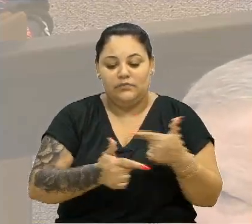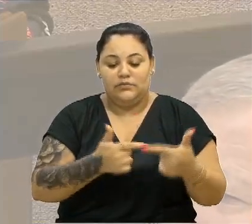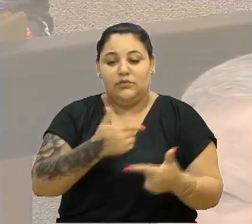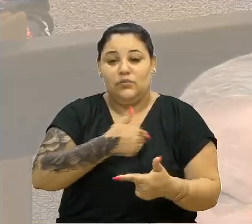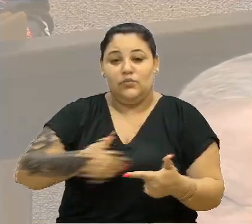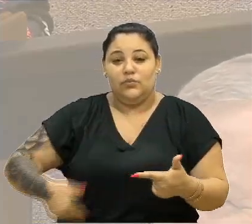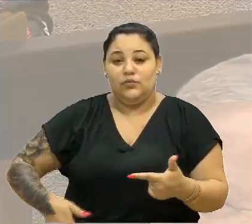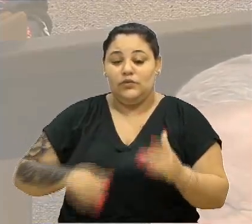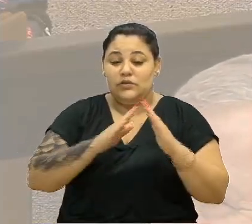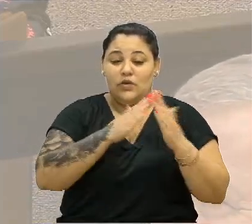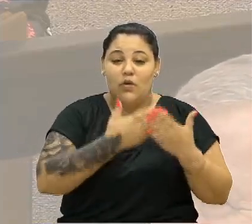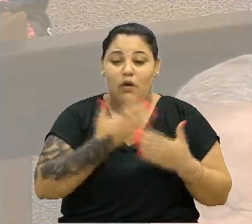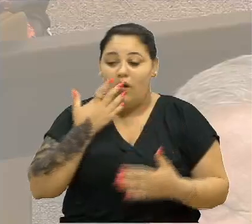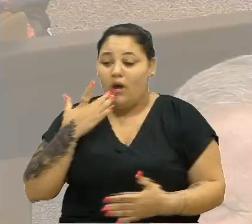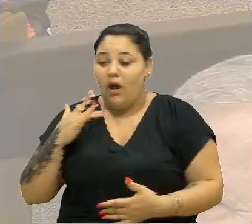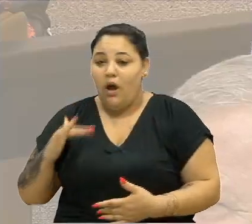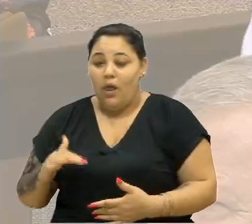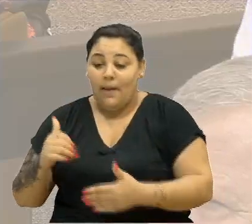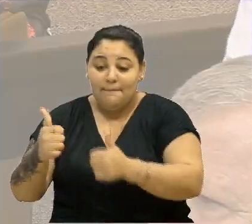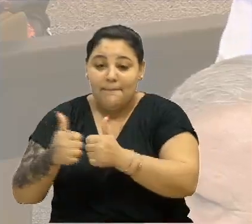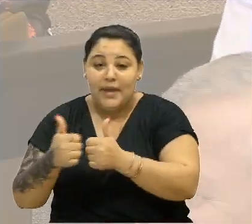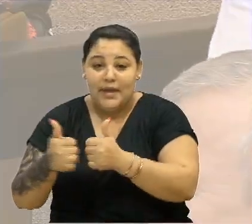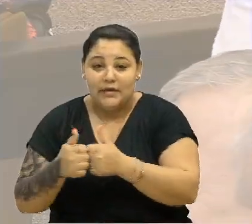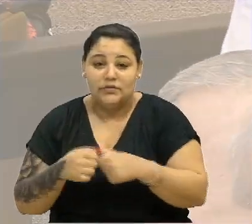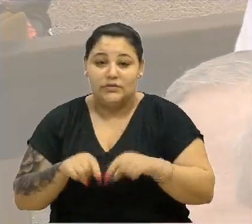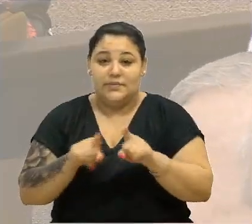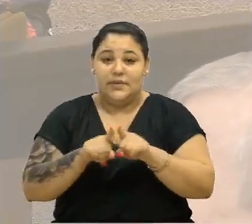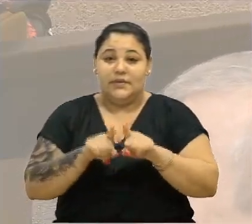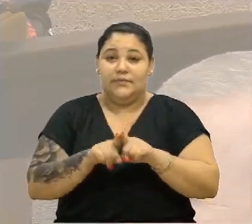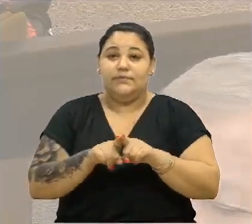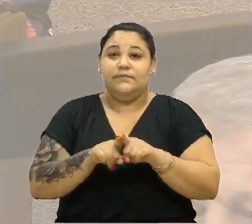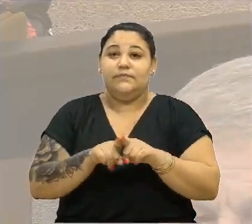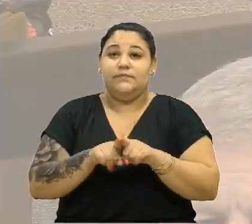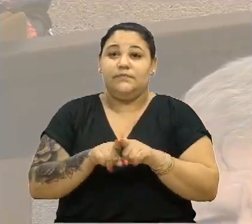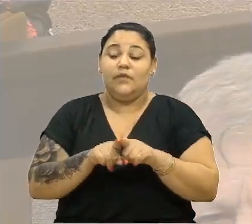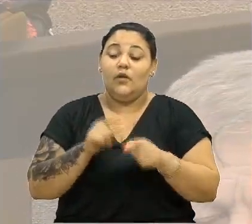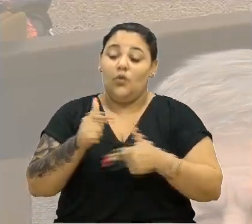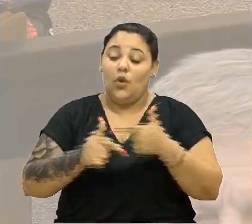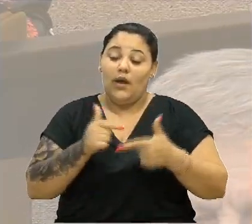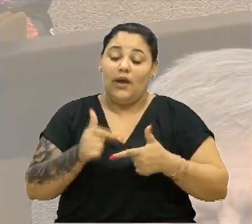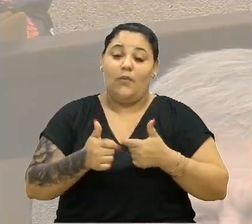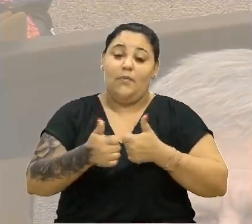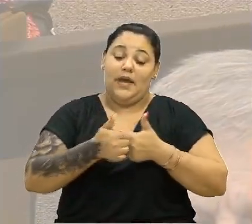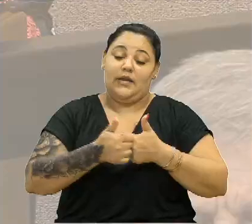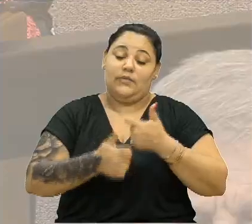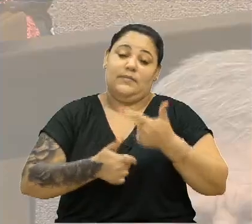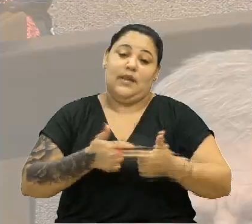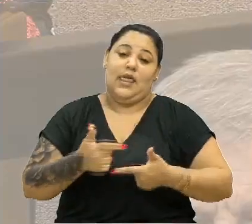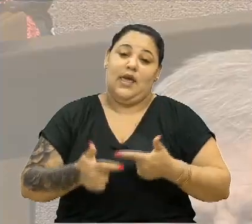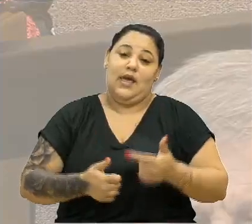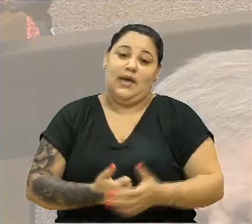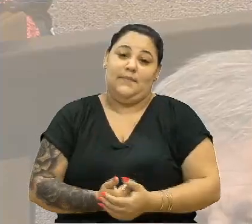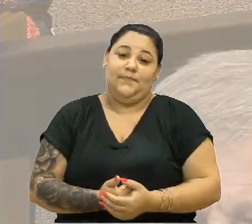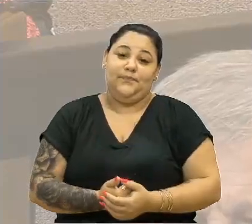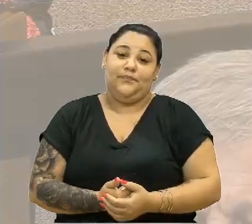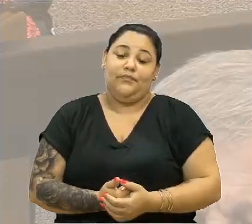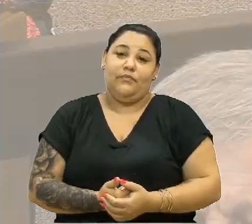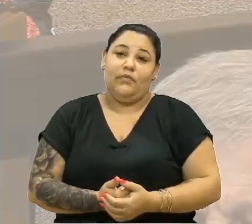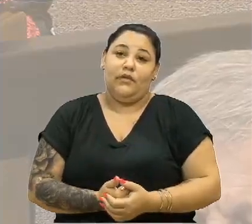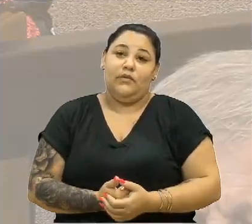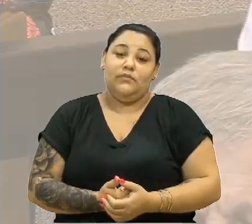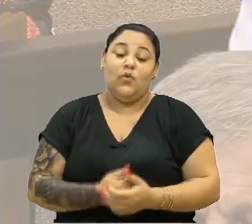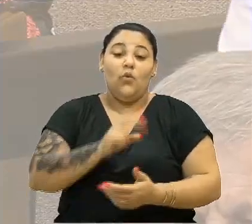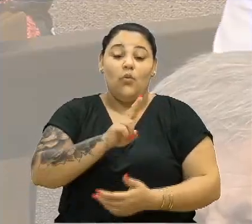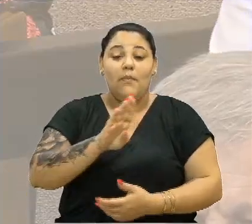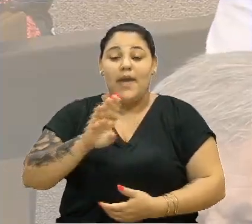educação infantil, próxima àquele empreendimento, UBS, escola de ensino fundamental e